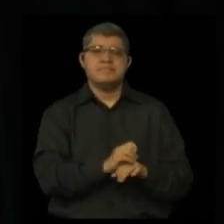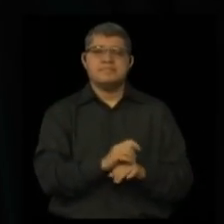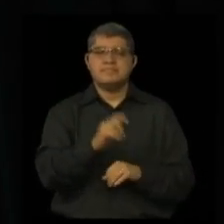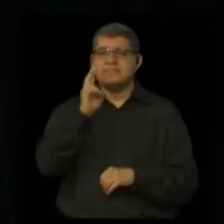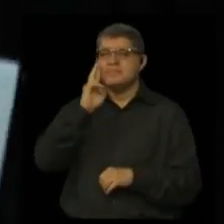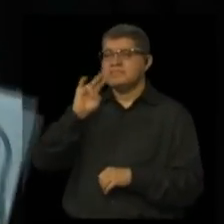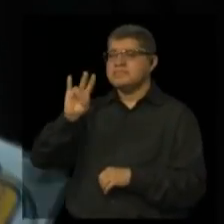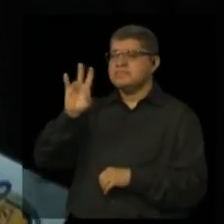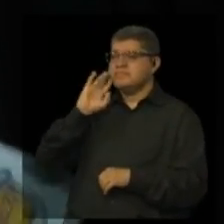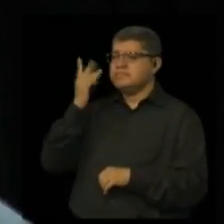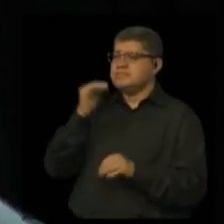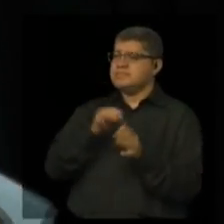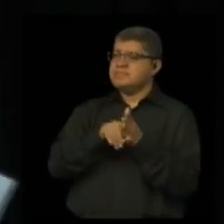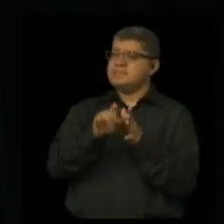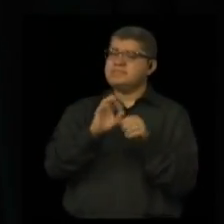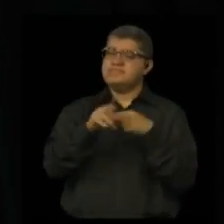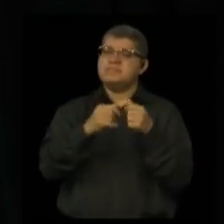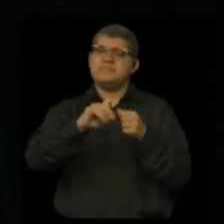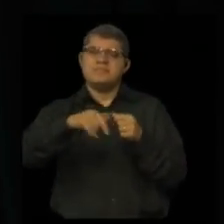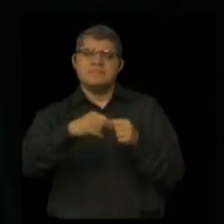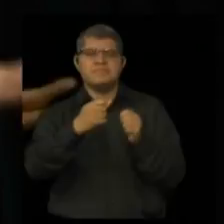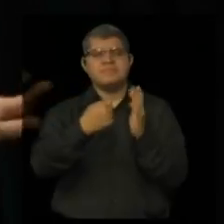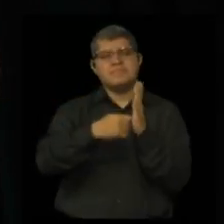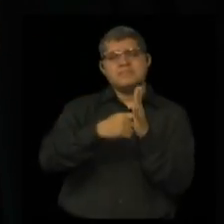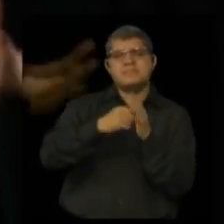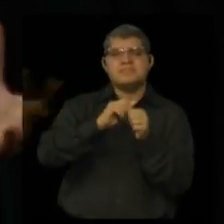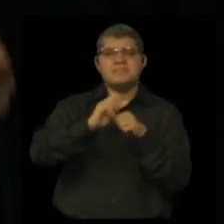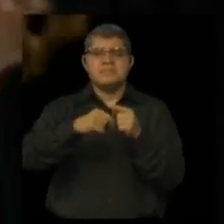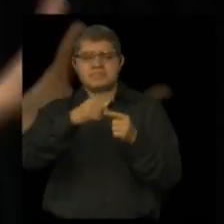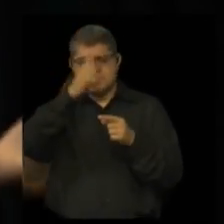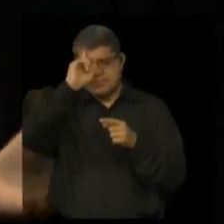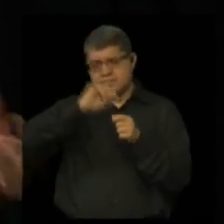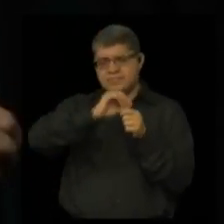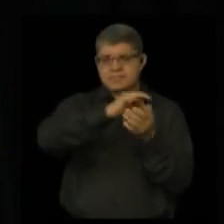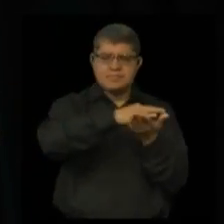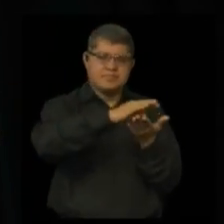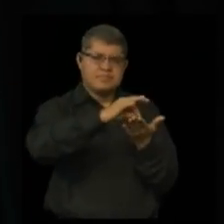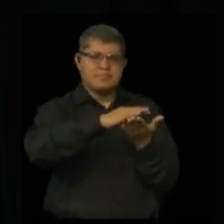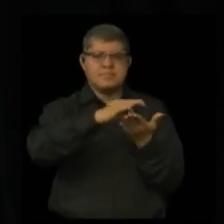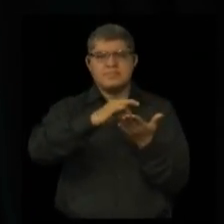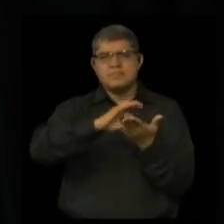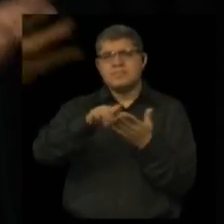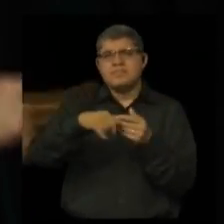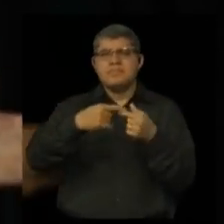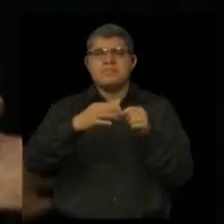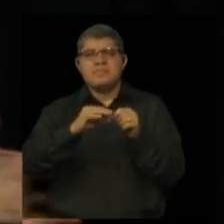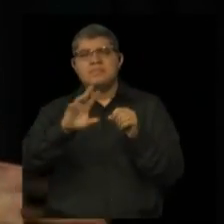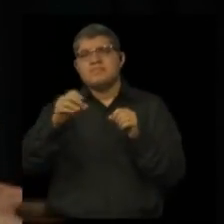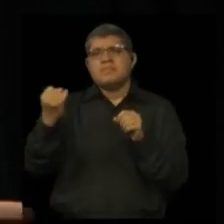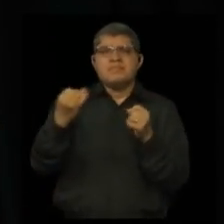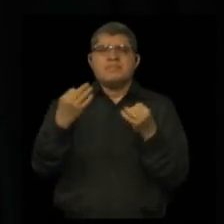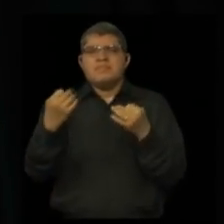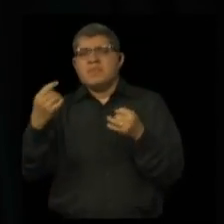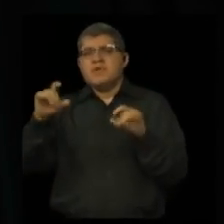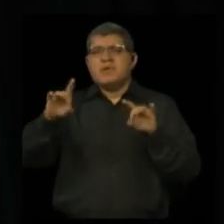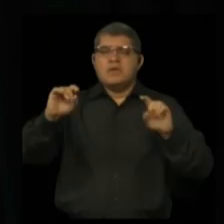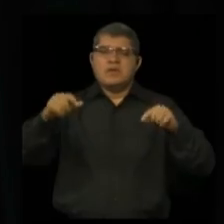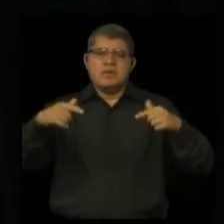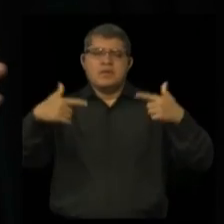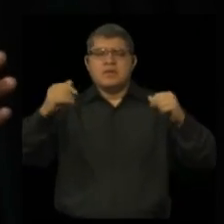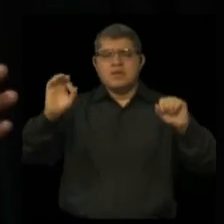Ivan, eu tinha preparado uma pergunta assim, que era: depois de tantos anos você dirigindo, atuando, escrevendo, né, quais os principais desafios